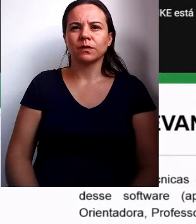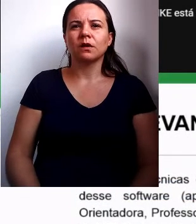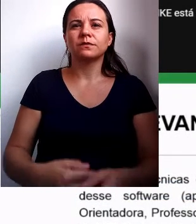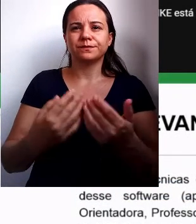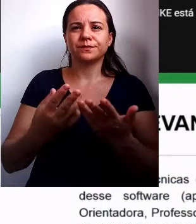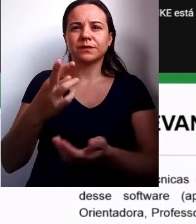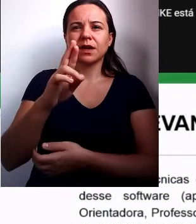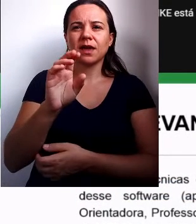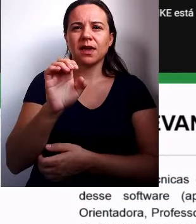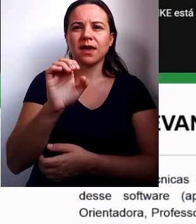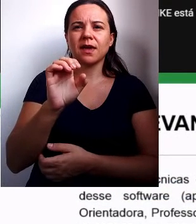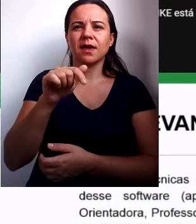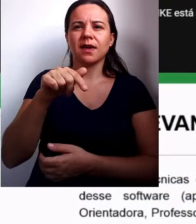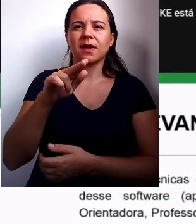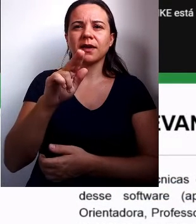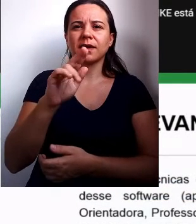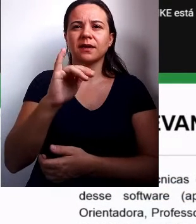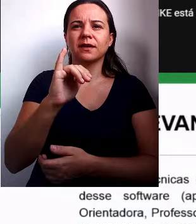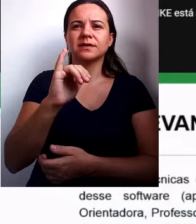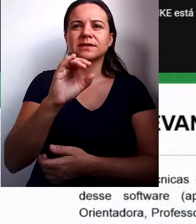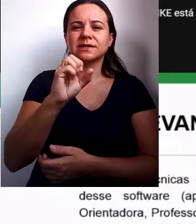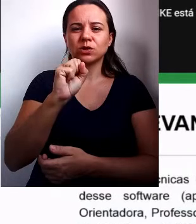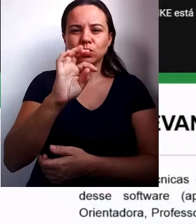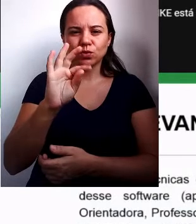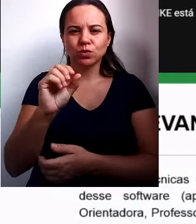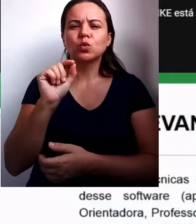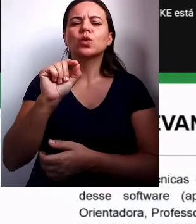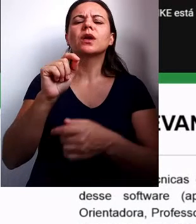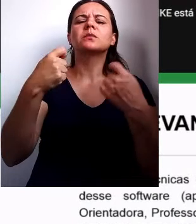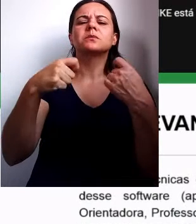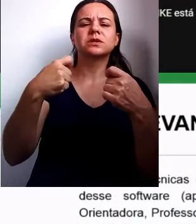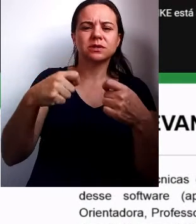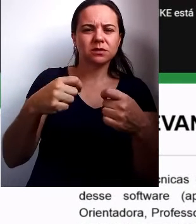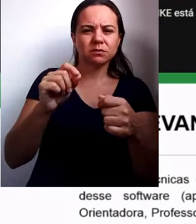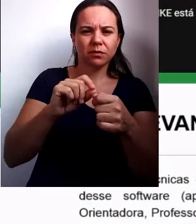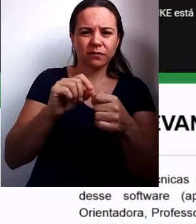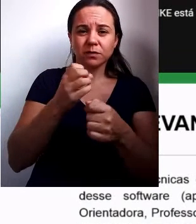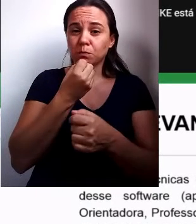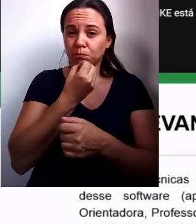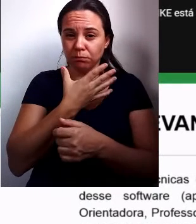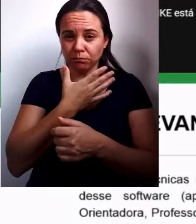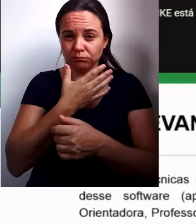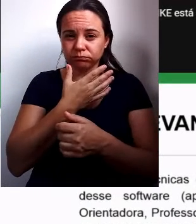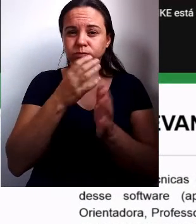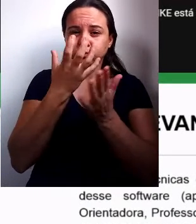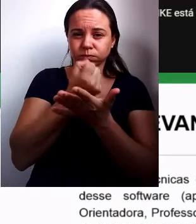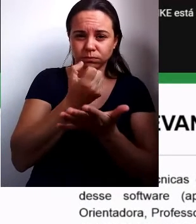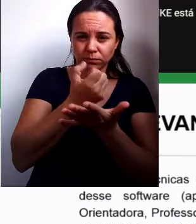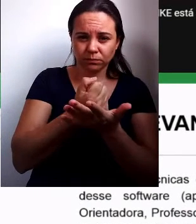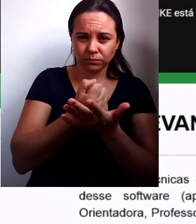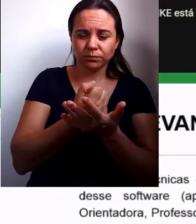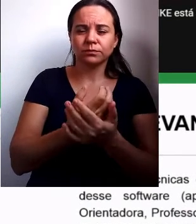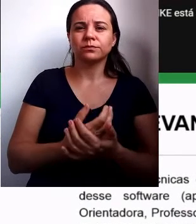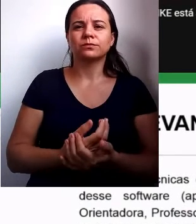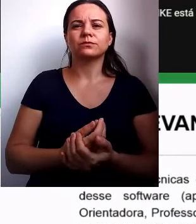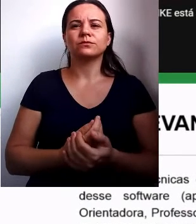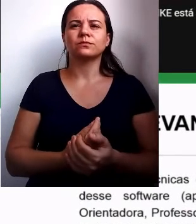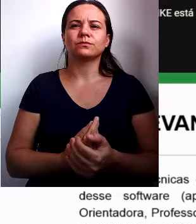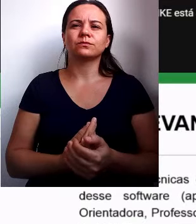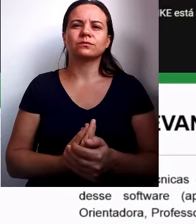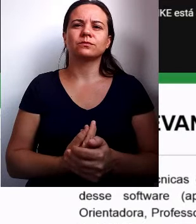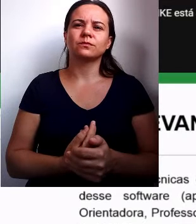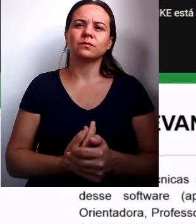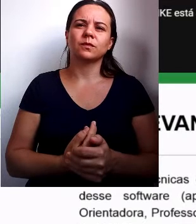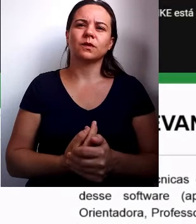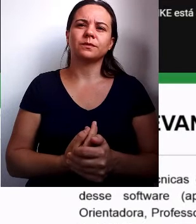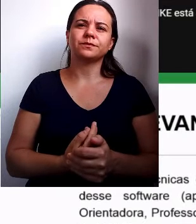Tratando sobre levantamento de requisitos, né, nós tivemos a aplicação das técnicas desses levantamentos para